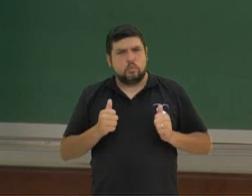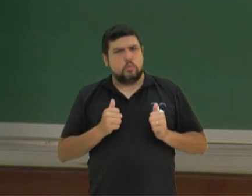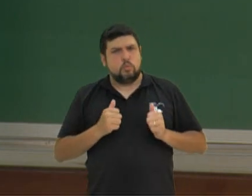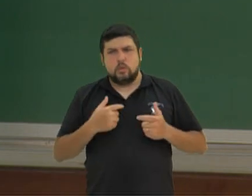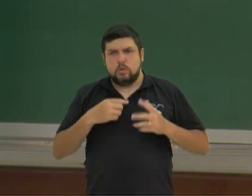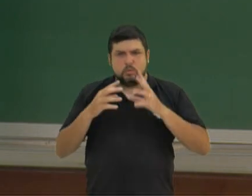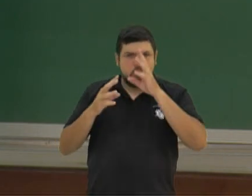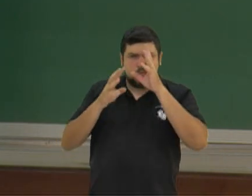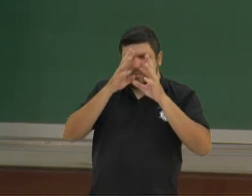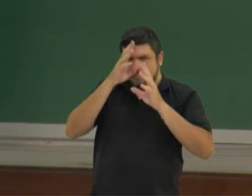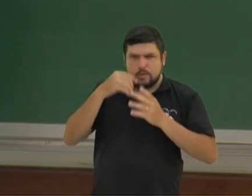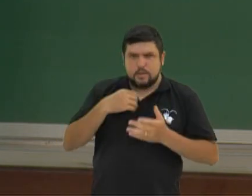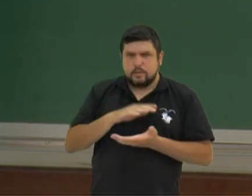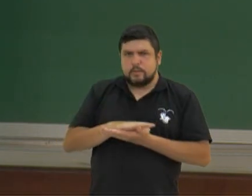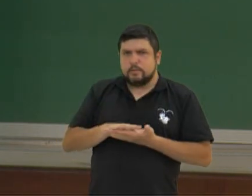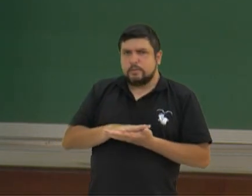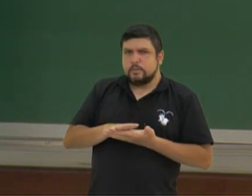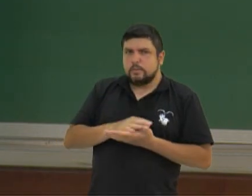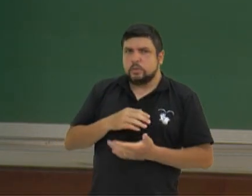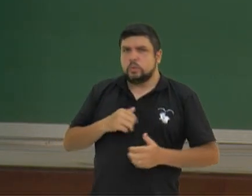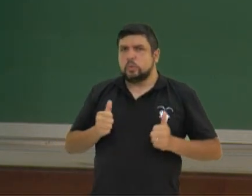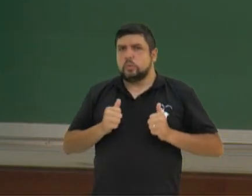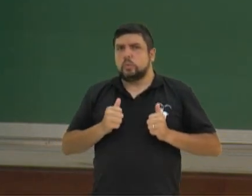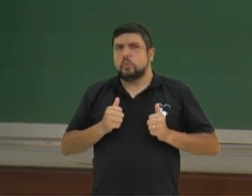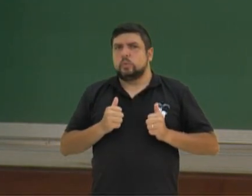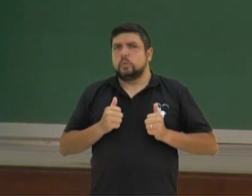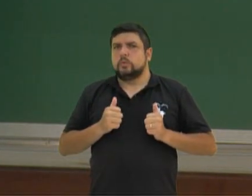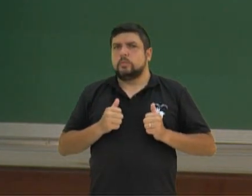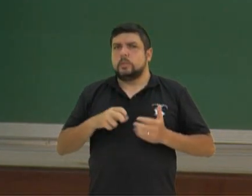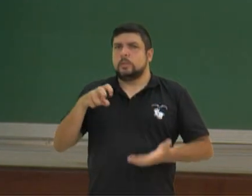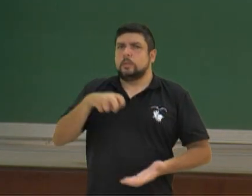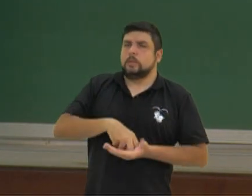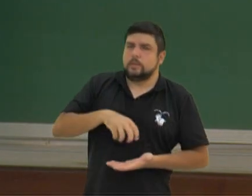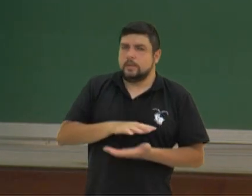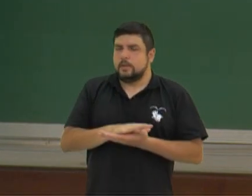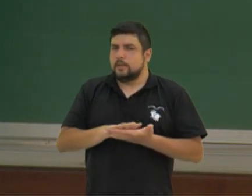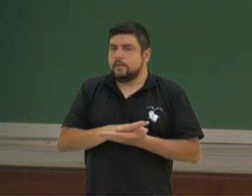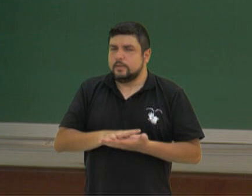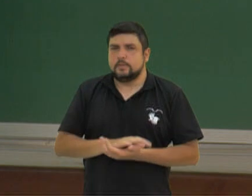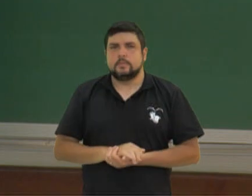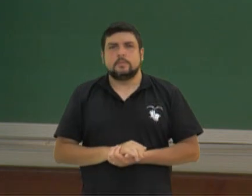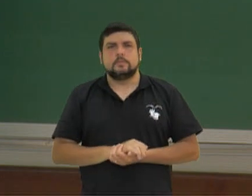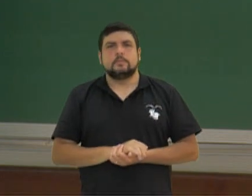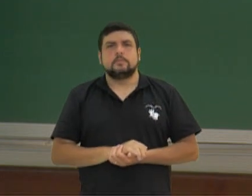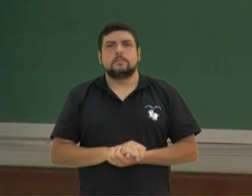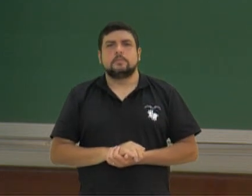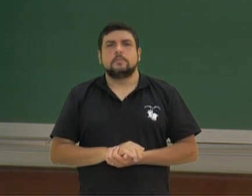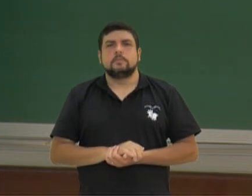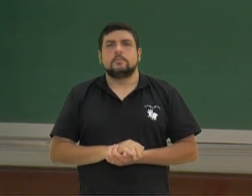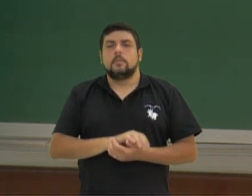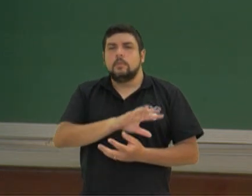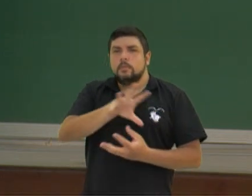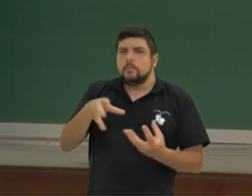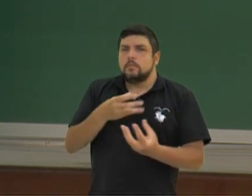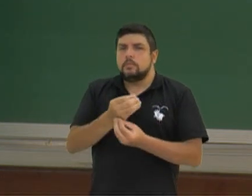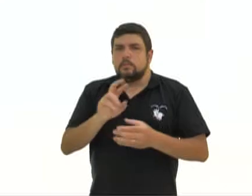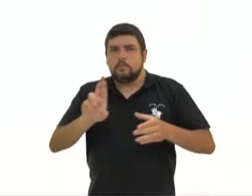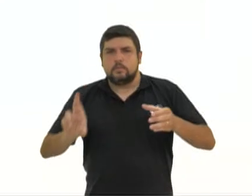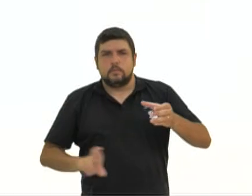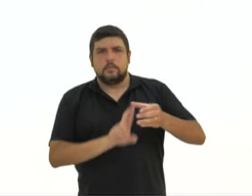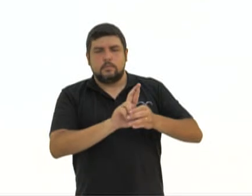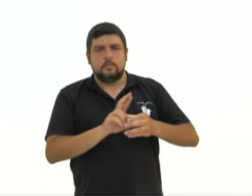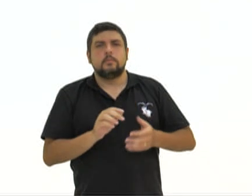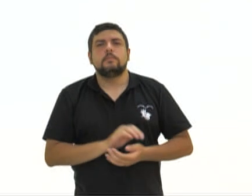invenção nenhuma e conseguiu escapar da fogueira. Bom, a arte renascentista. Apesar, né,